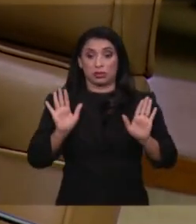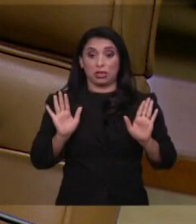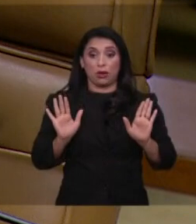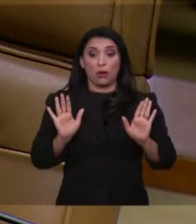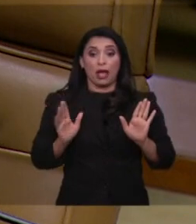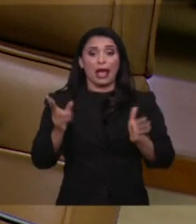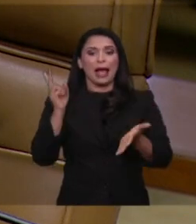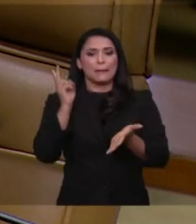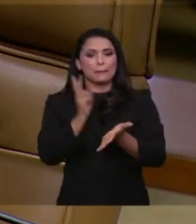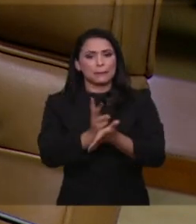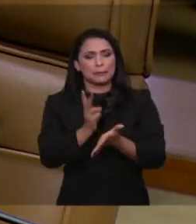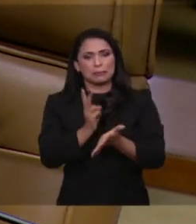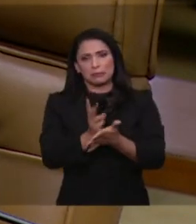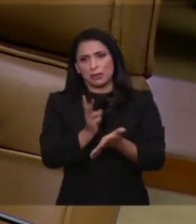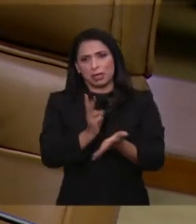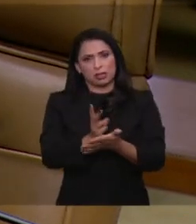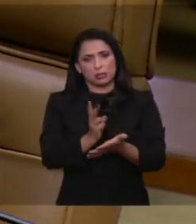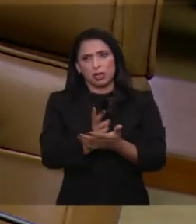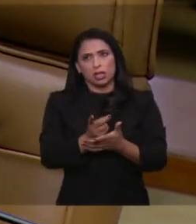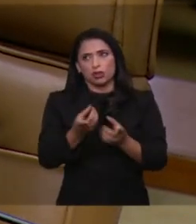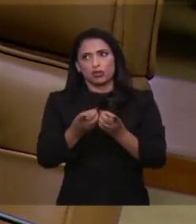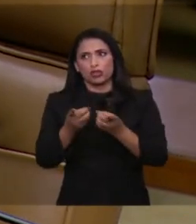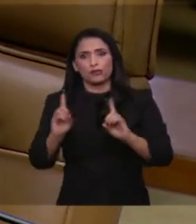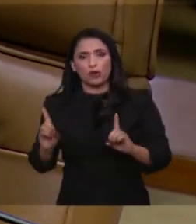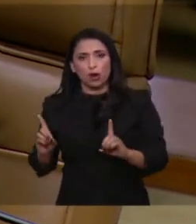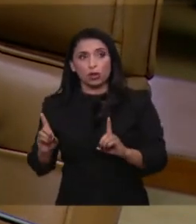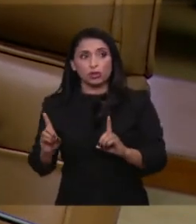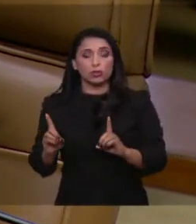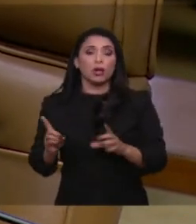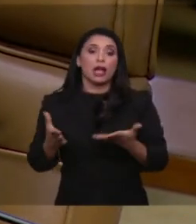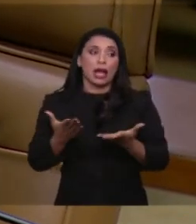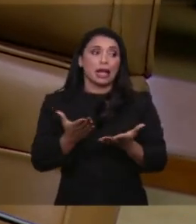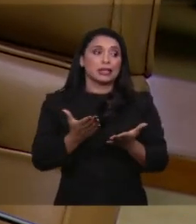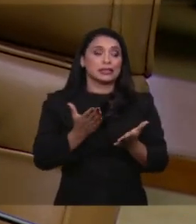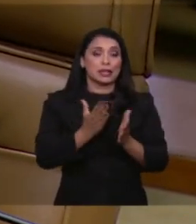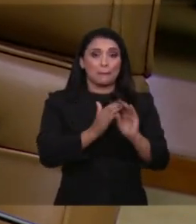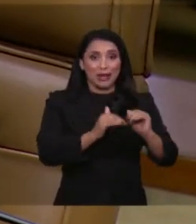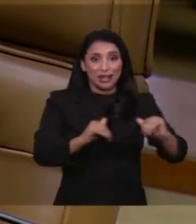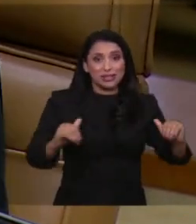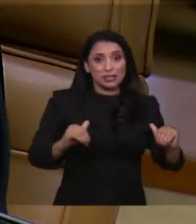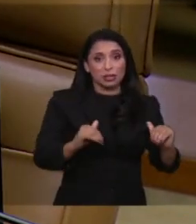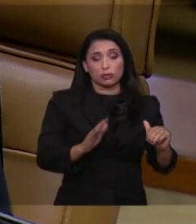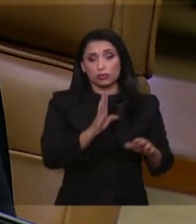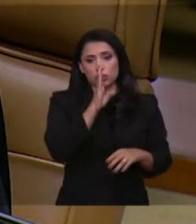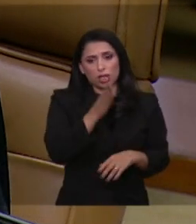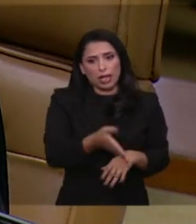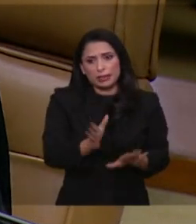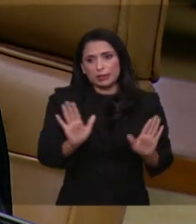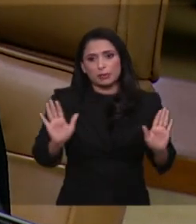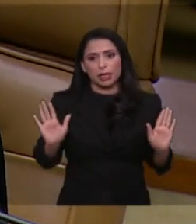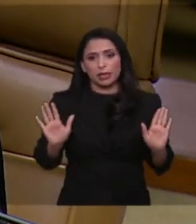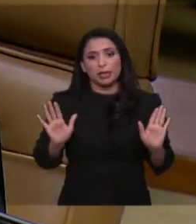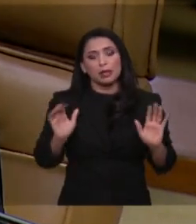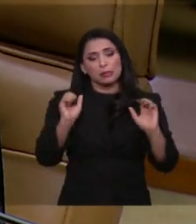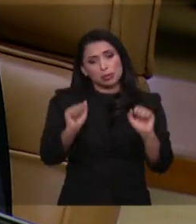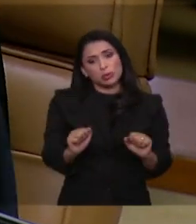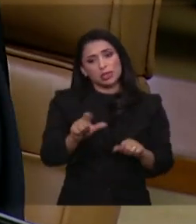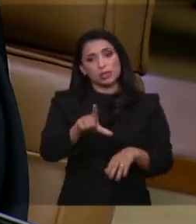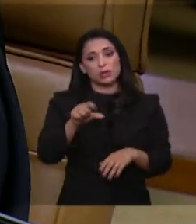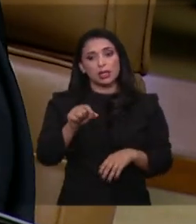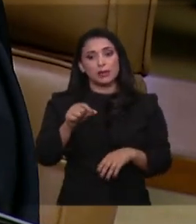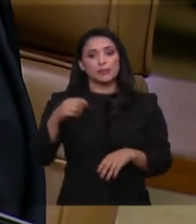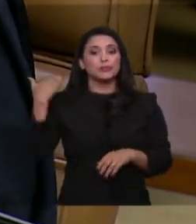a mesma possibilidade do divórcio direto, a separação direta, mas a possibilidade desta opção. Ministra Carla.